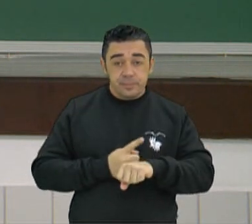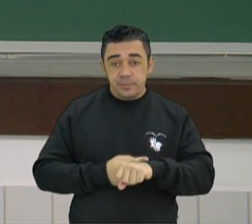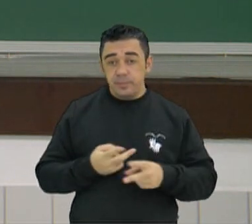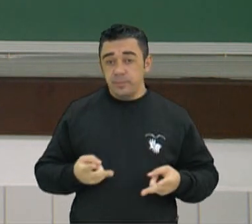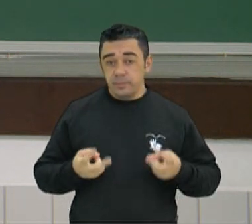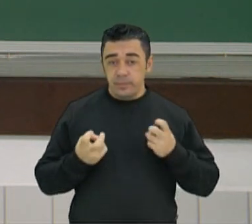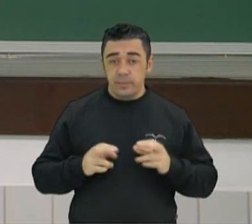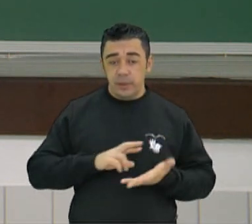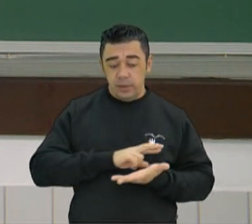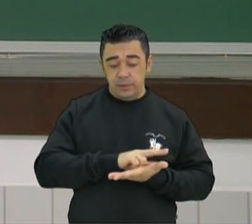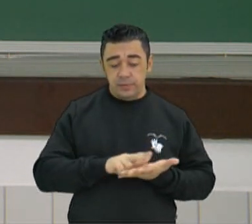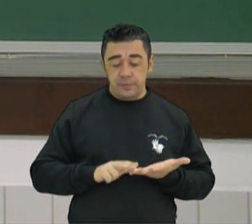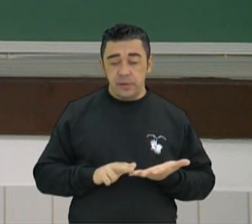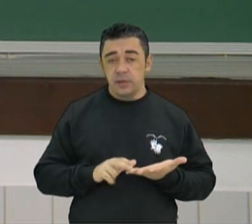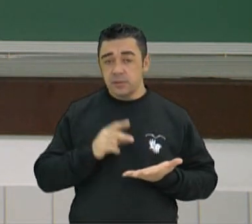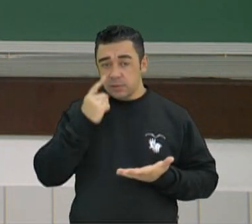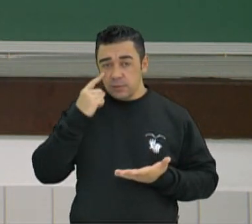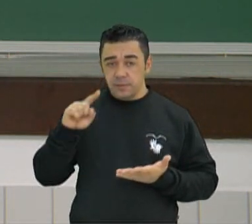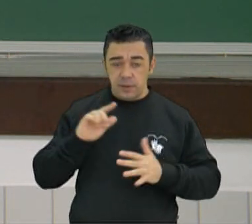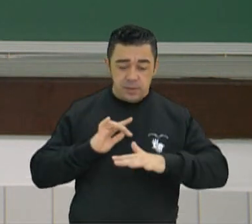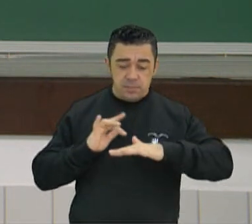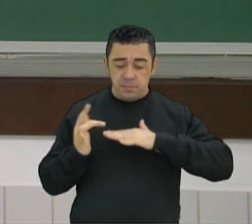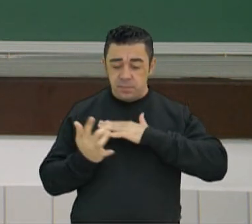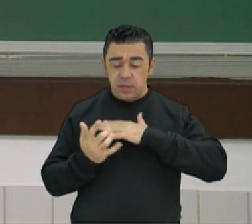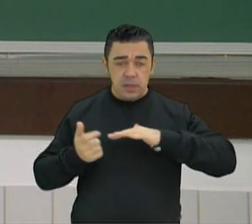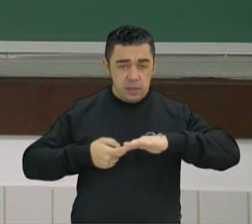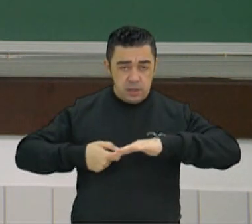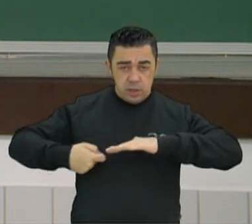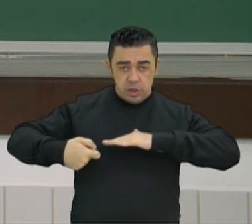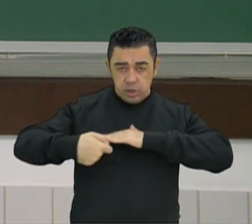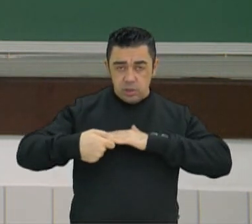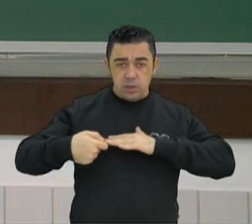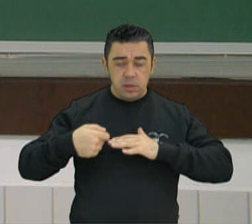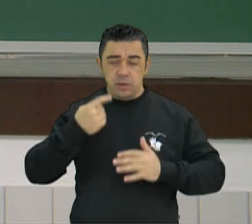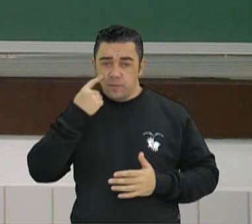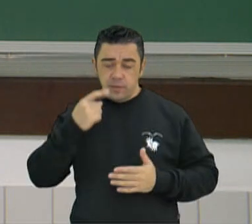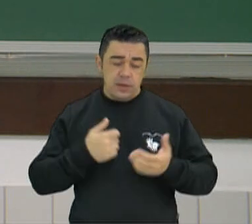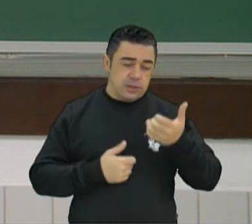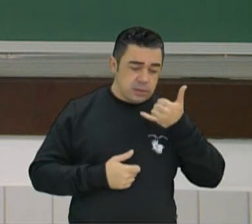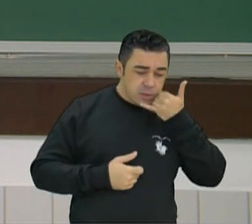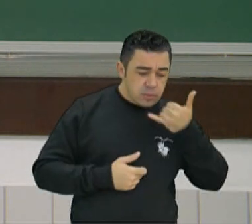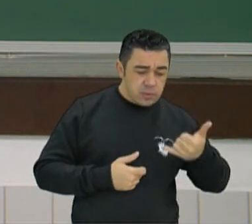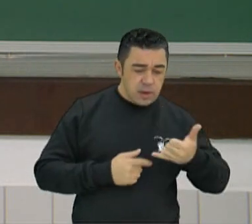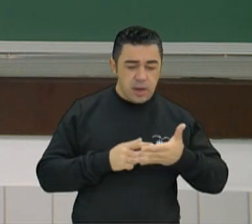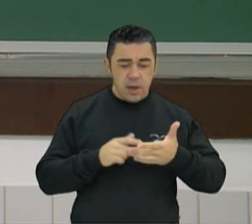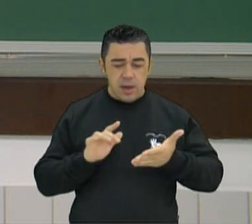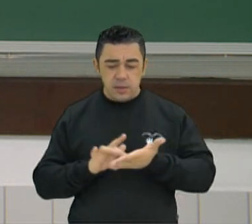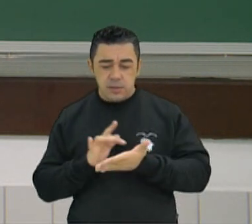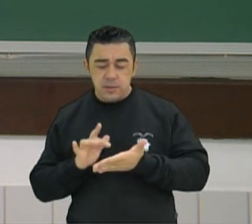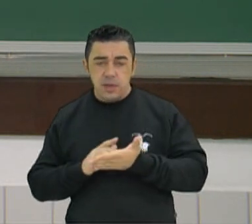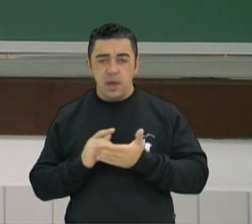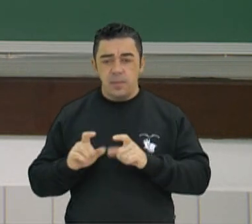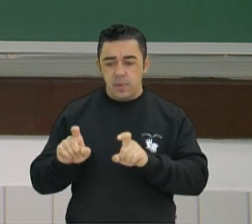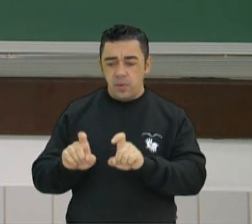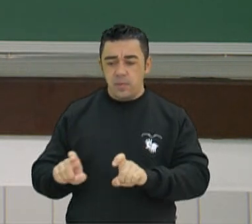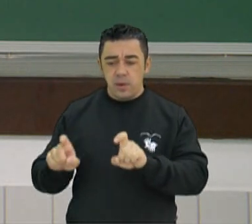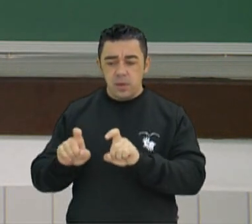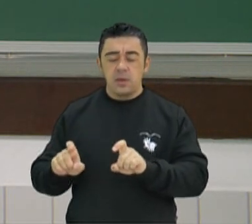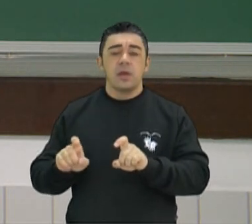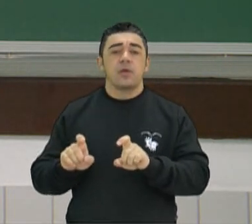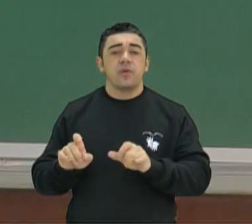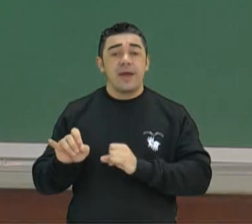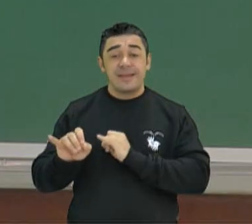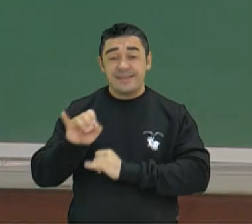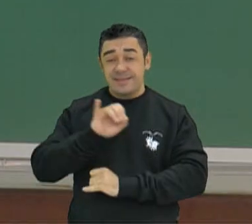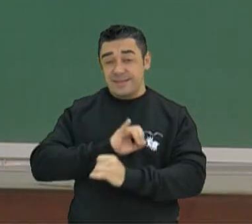a diversificação das mídias é muito grande, então os celulares, tablets, computadores e assim por diante, a internet